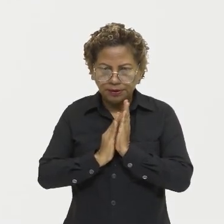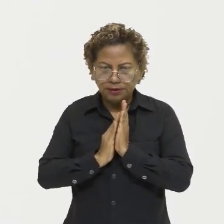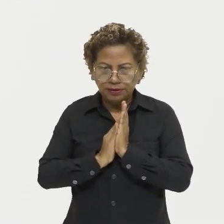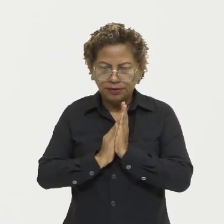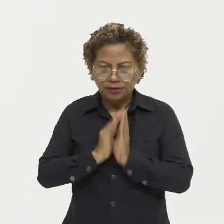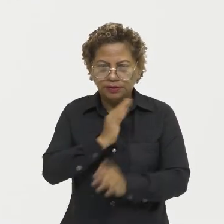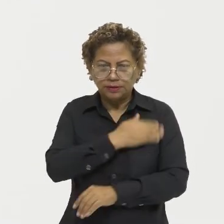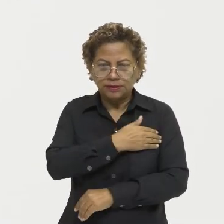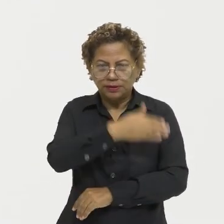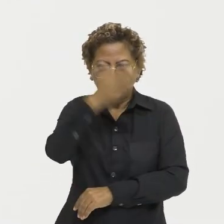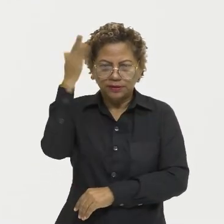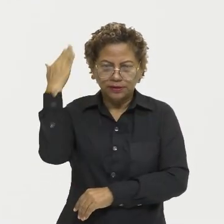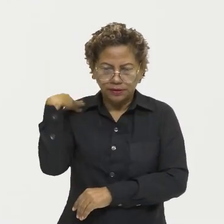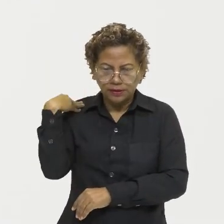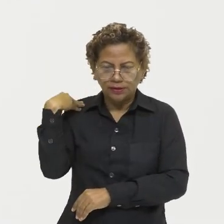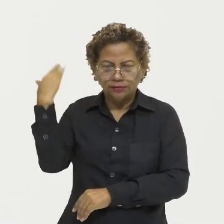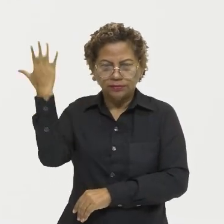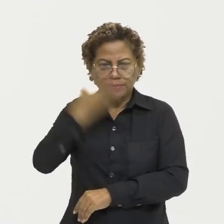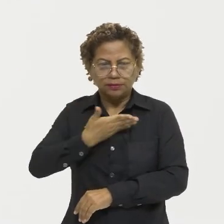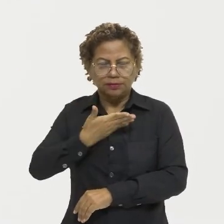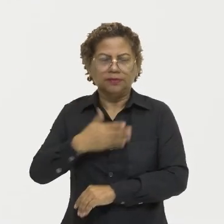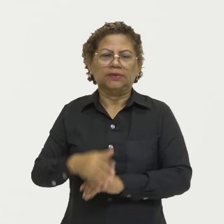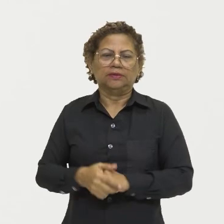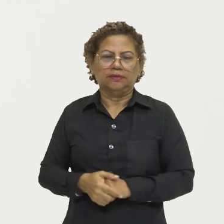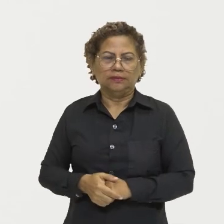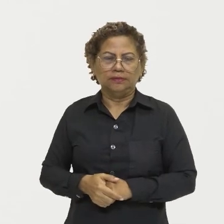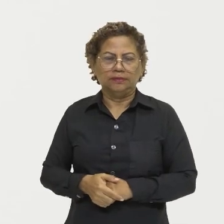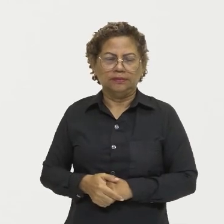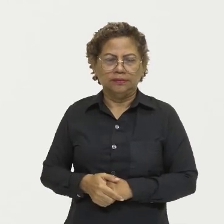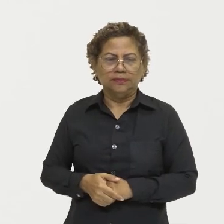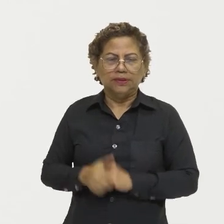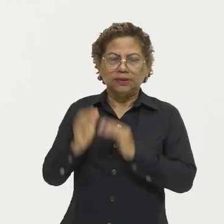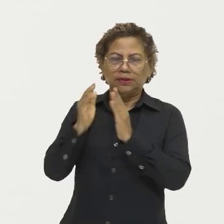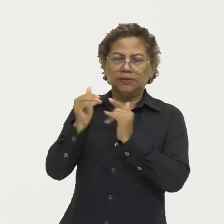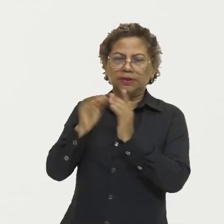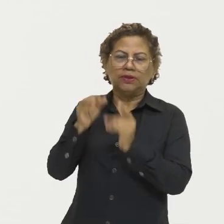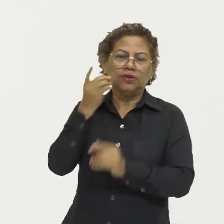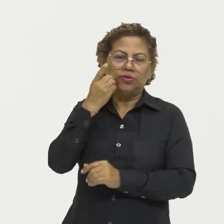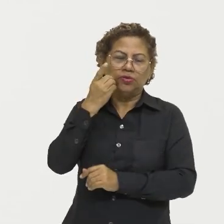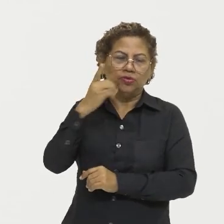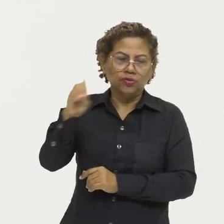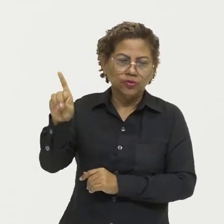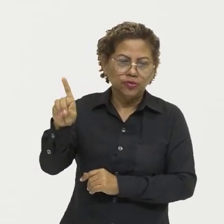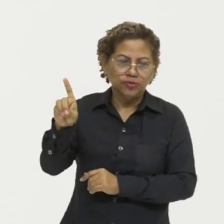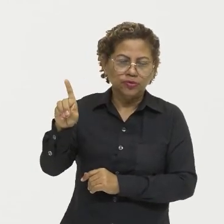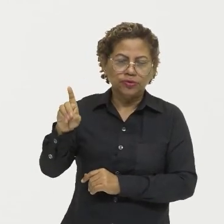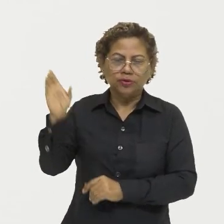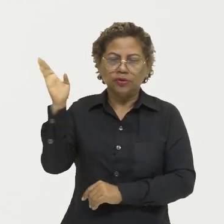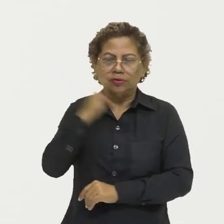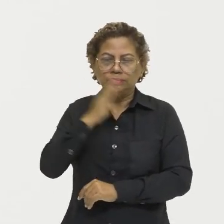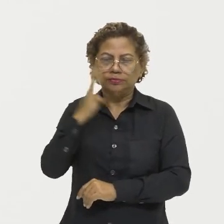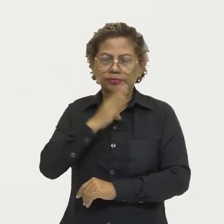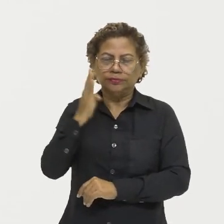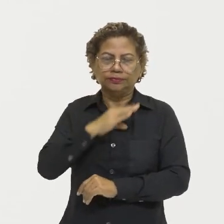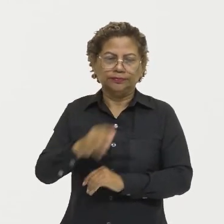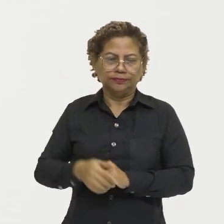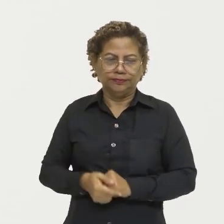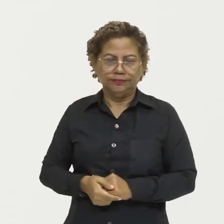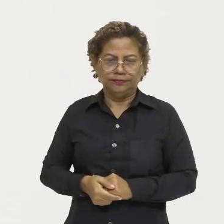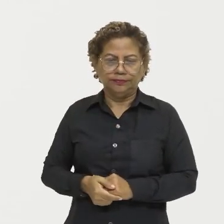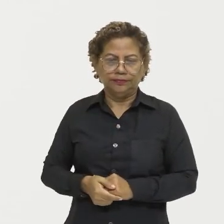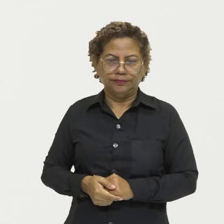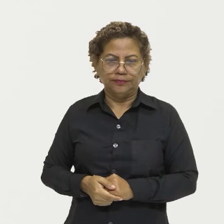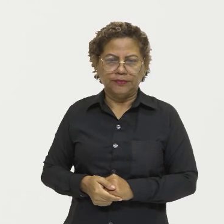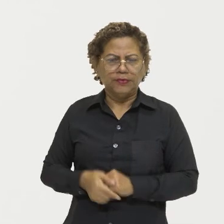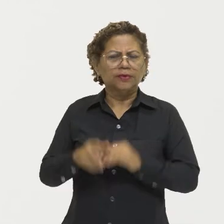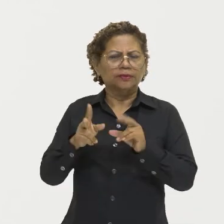bem, olha, Nossa Senhora da Aprovação, para ser invocada nos dias de campanhas urgentes. Né? Então, a gente já